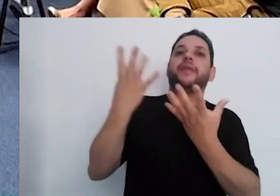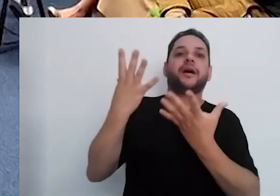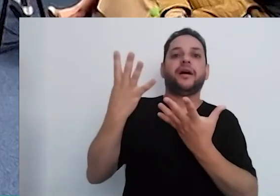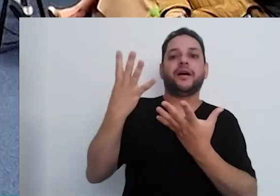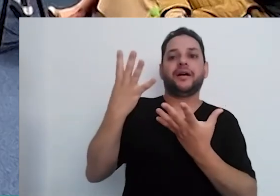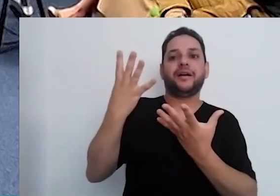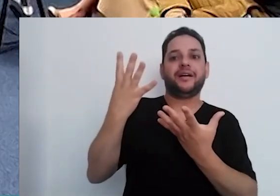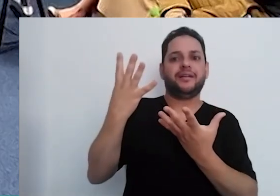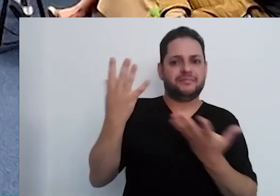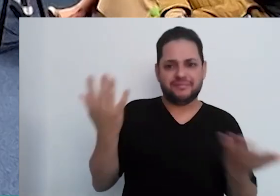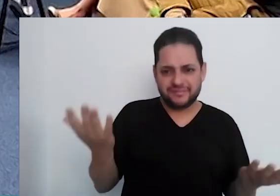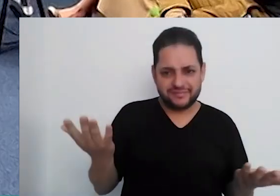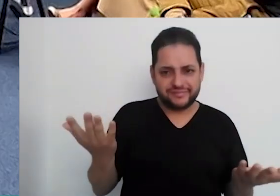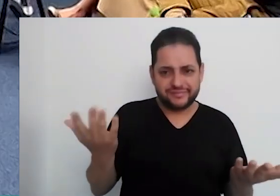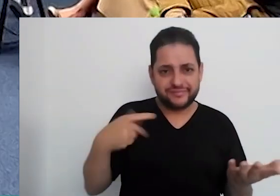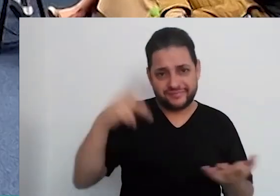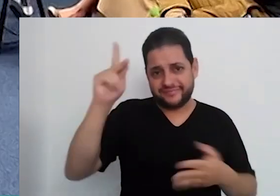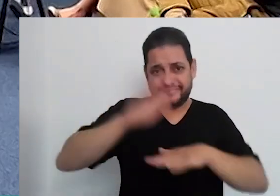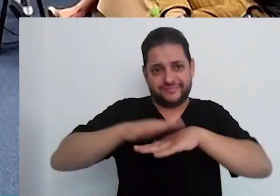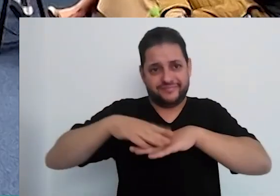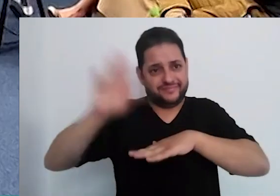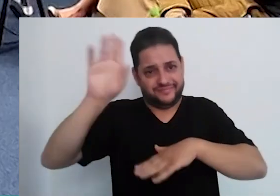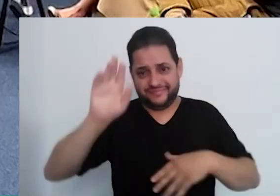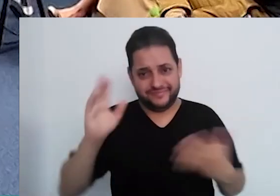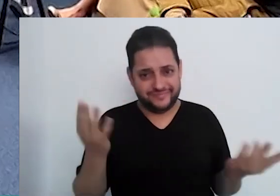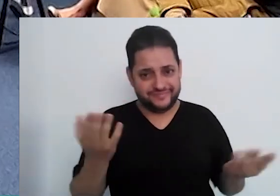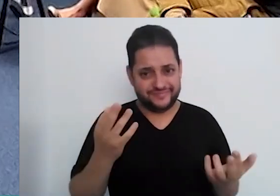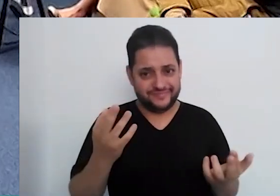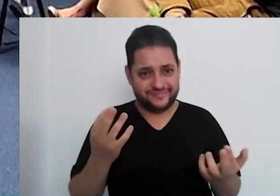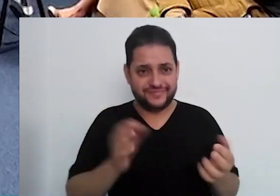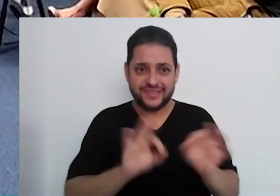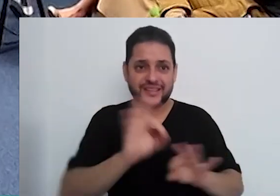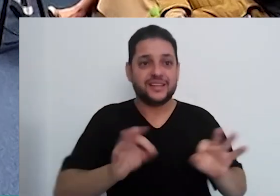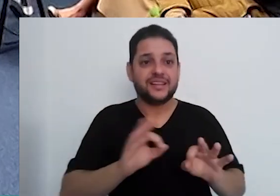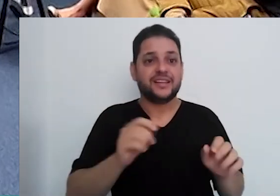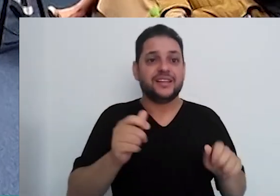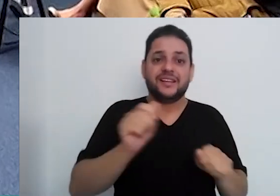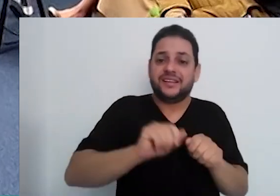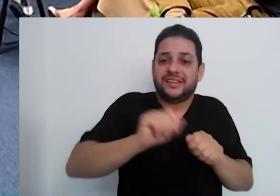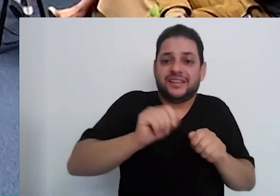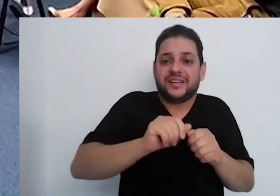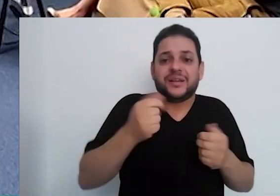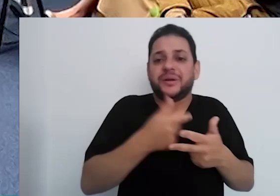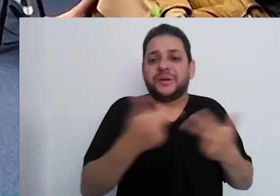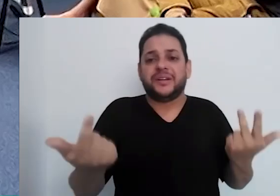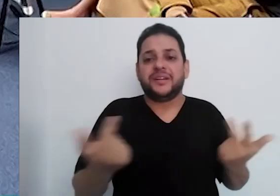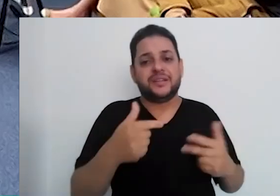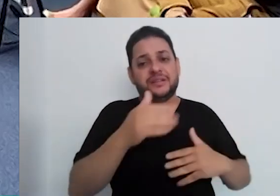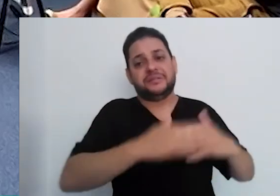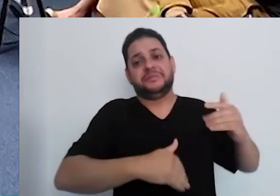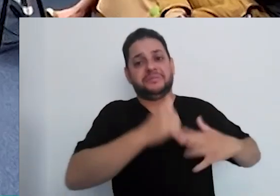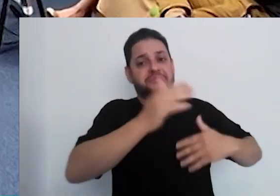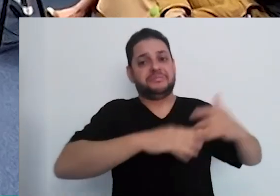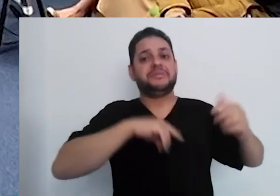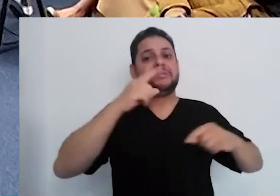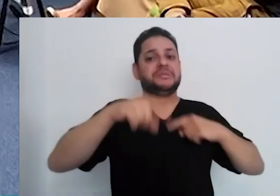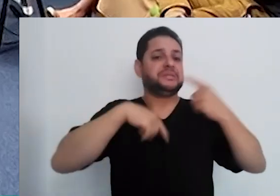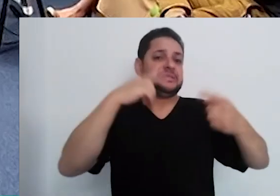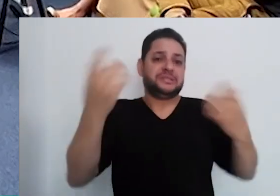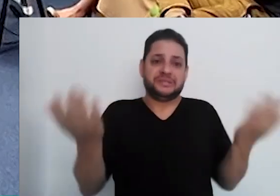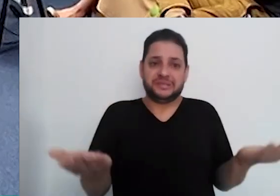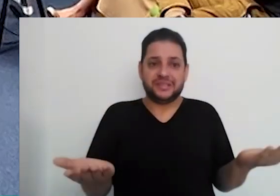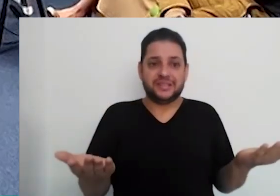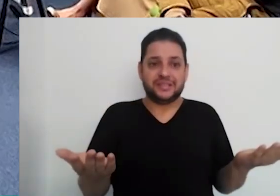ver com isso não funciona porque né porque tem mercúrio retrógrado é uma assim uma coisa